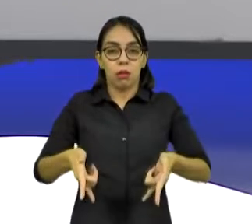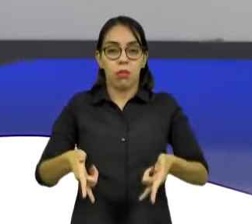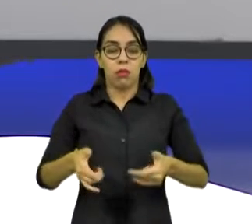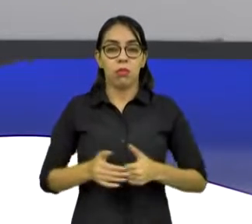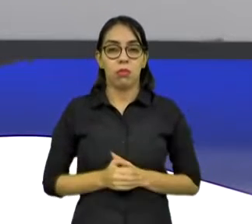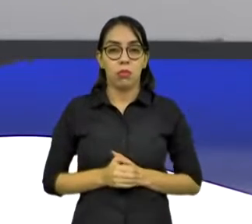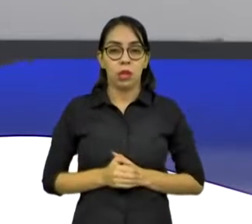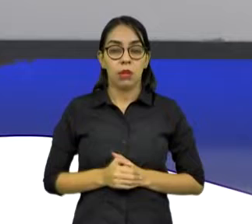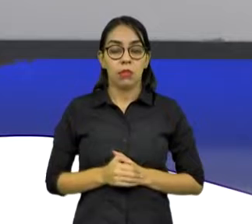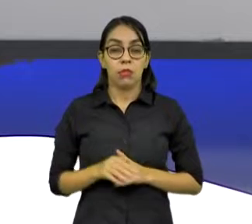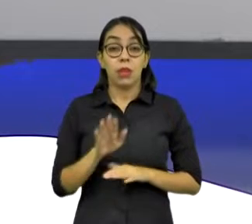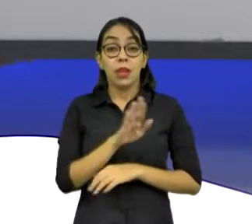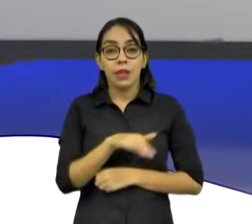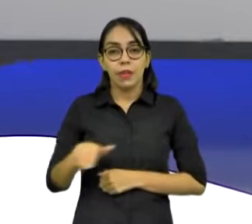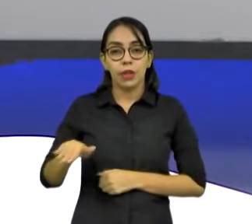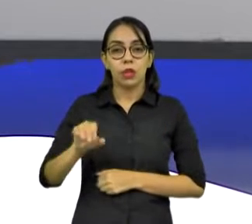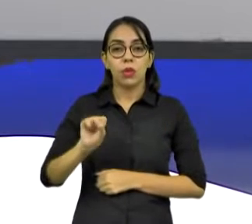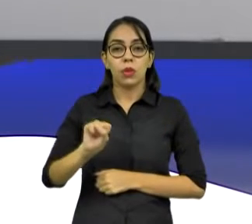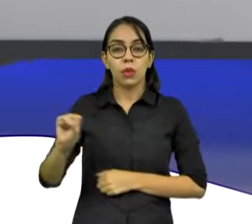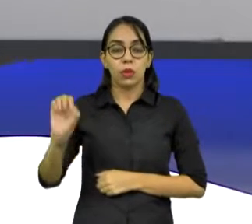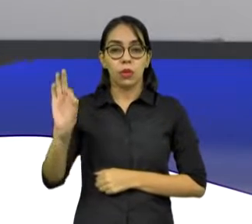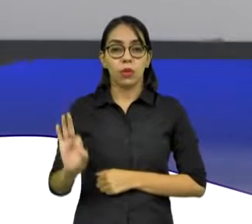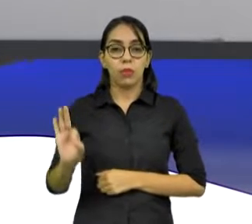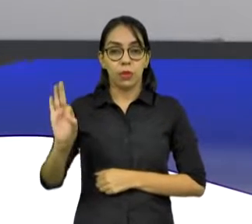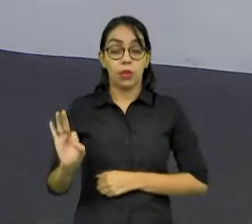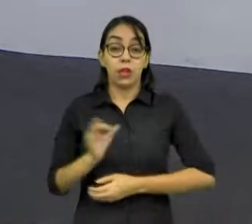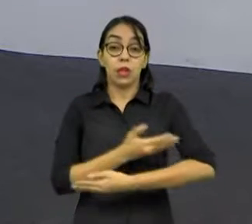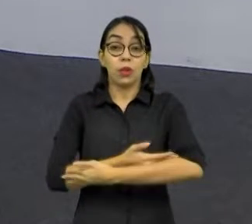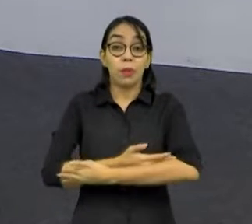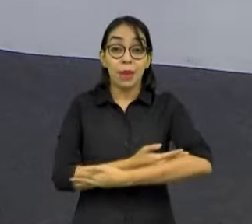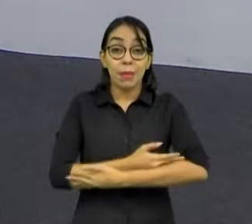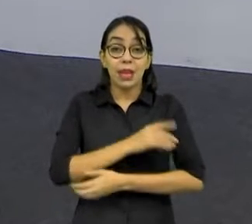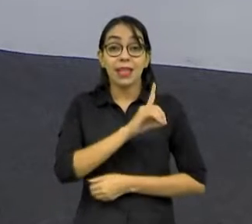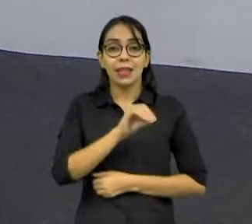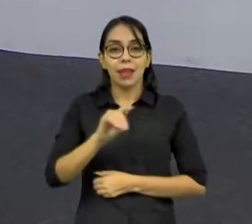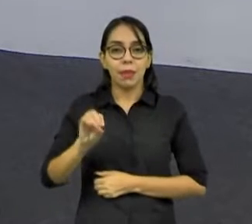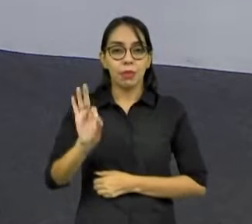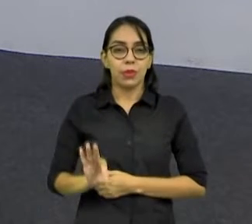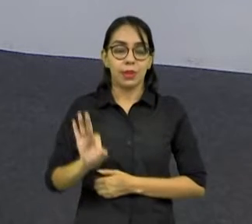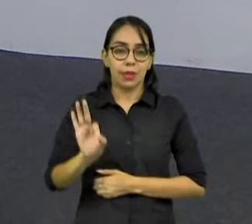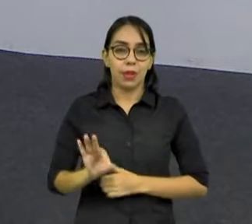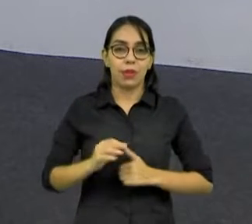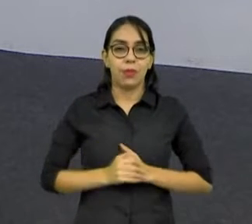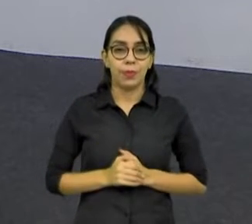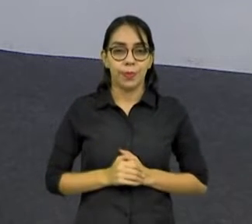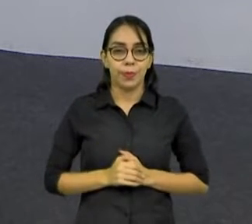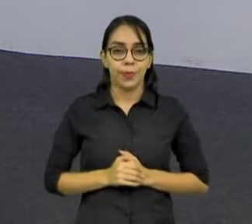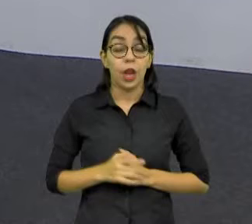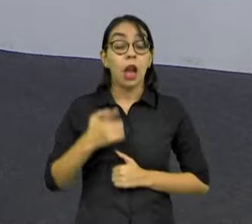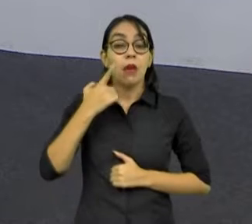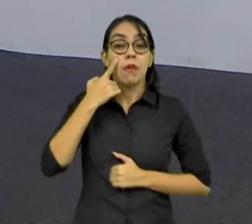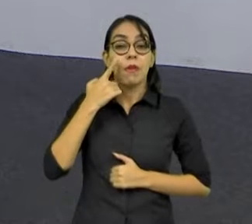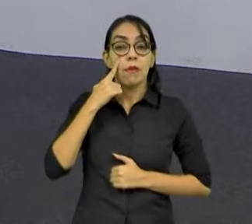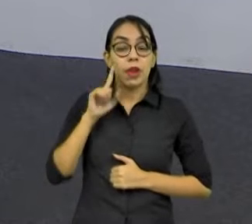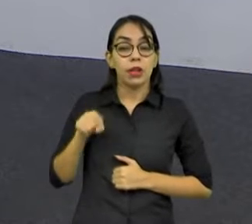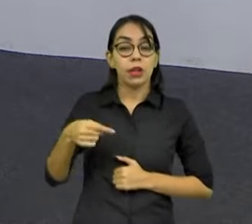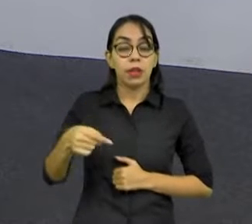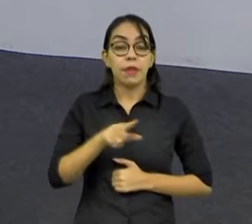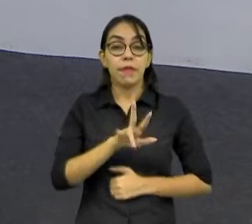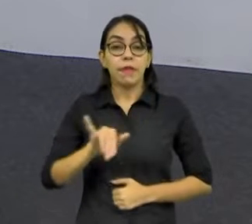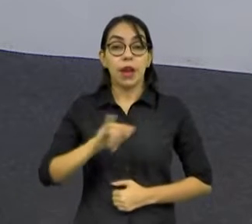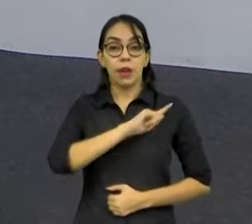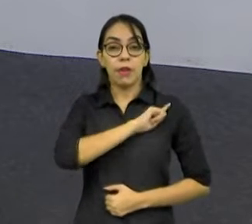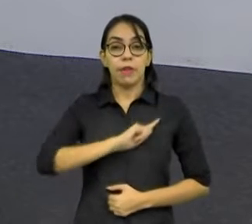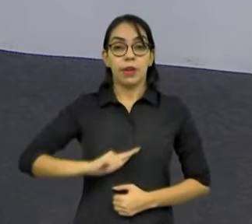88% e das neonatais, 100%. E no próximo bloco, governador Isolda Sela anuncia